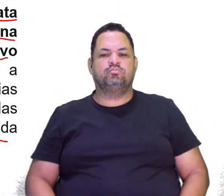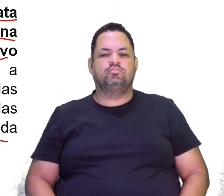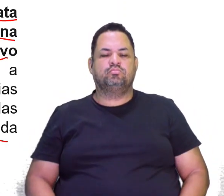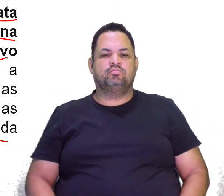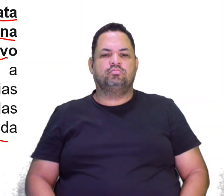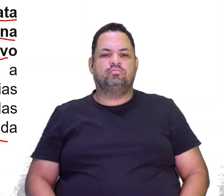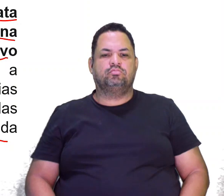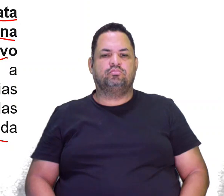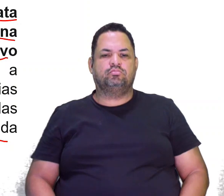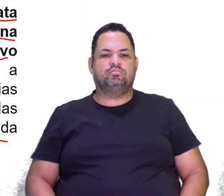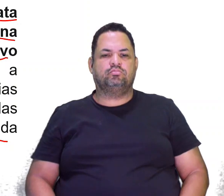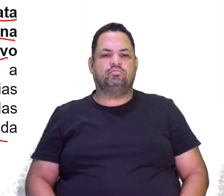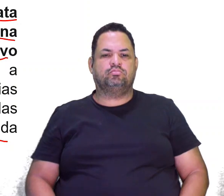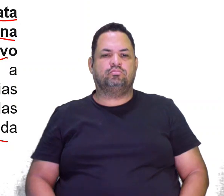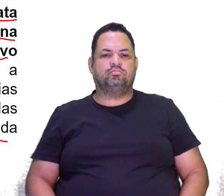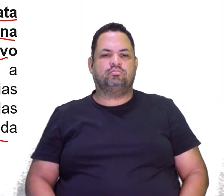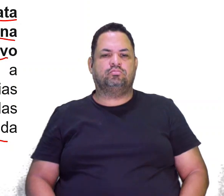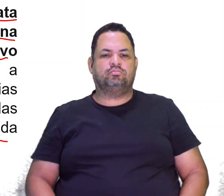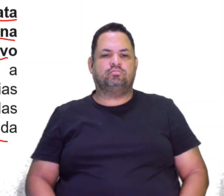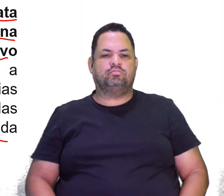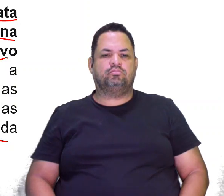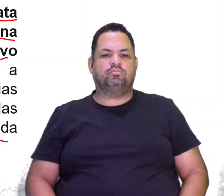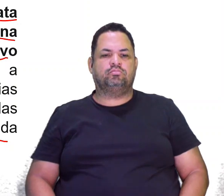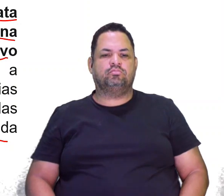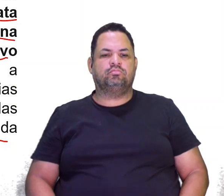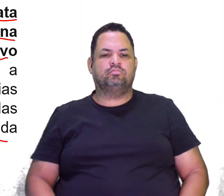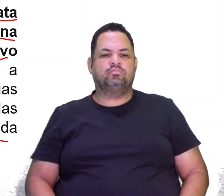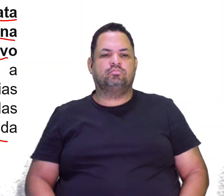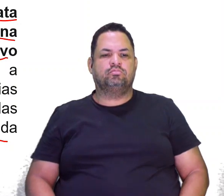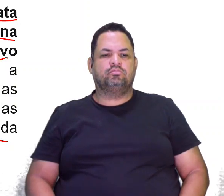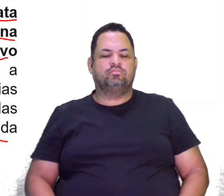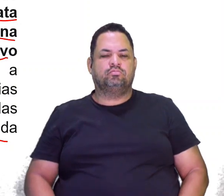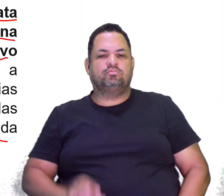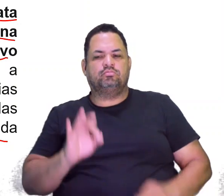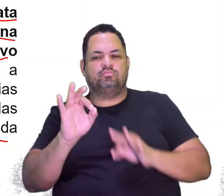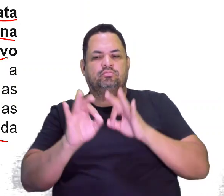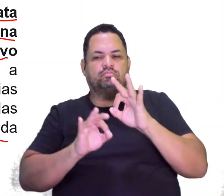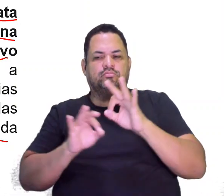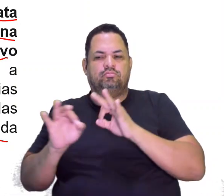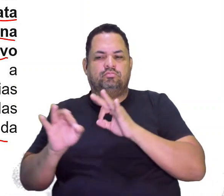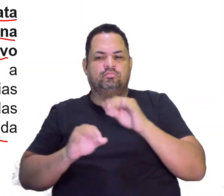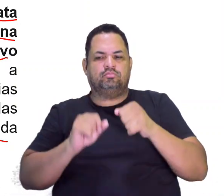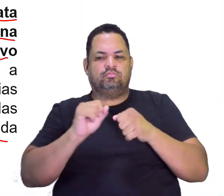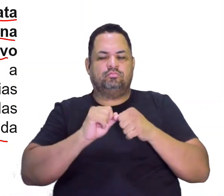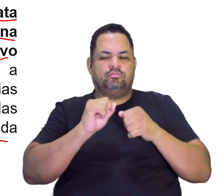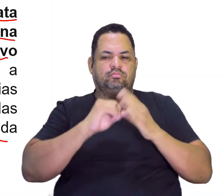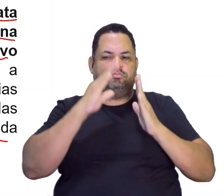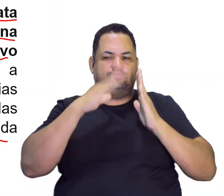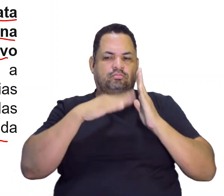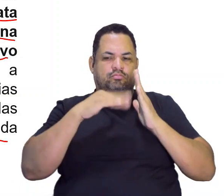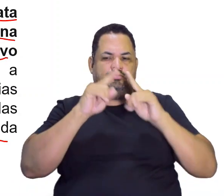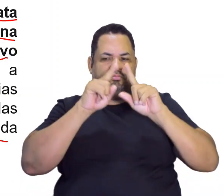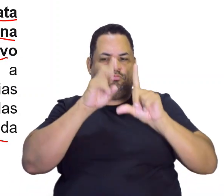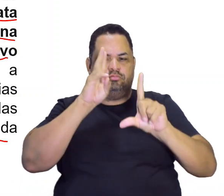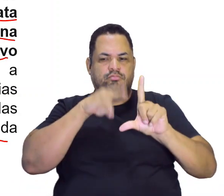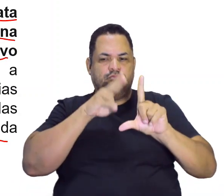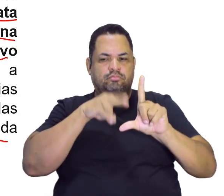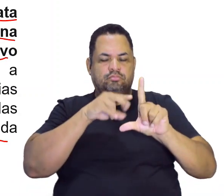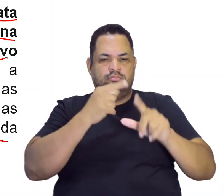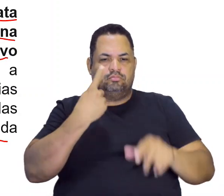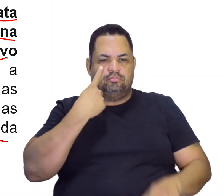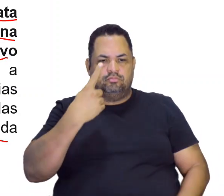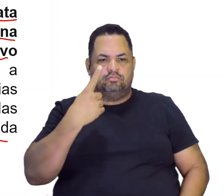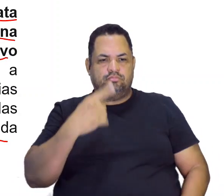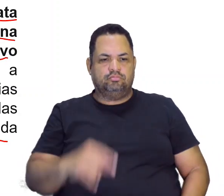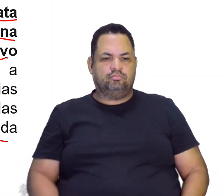dela né Então ela foi montando aí e fez esse quadro aí essa obra